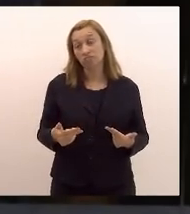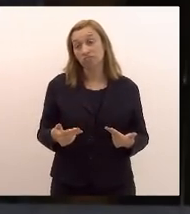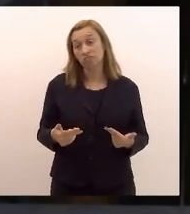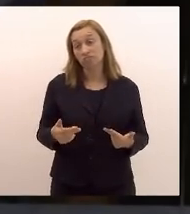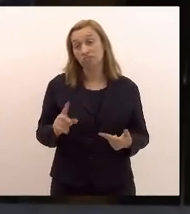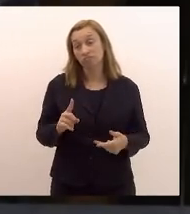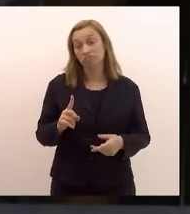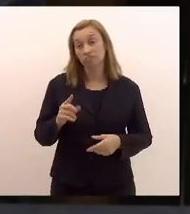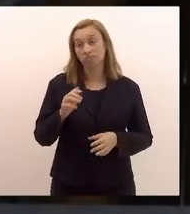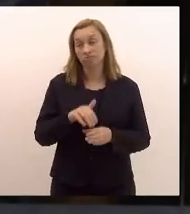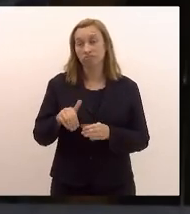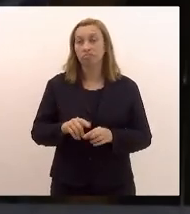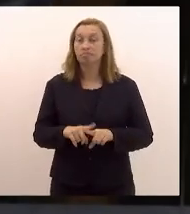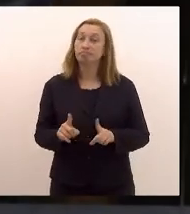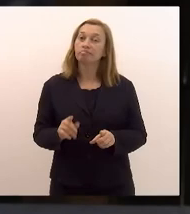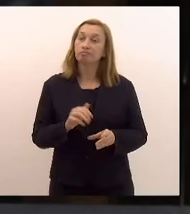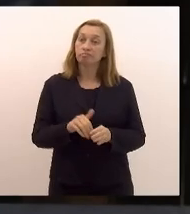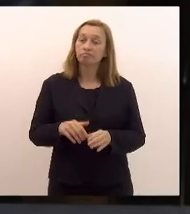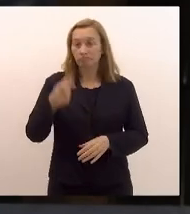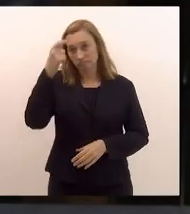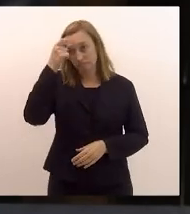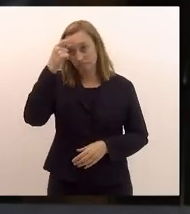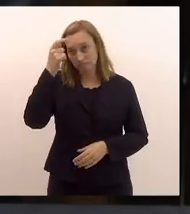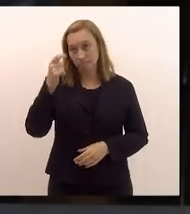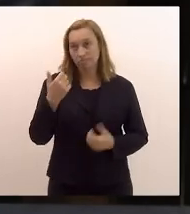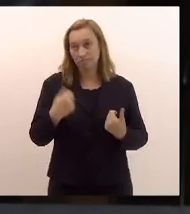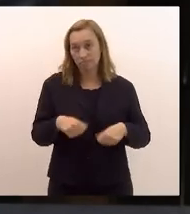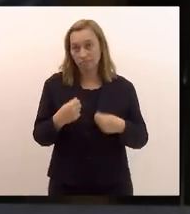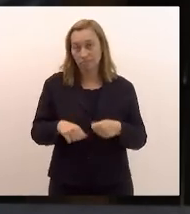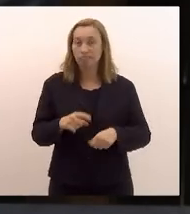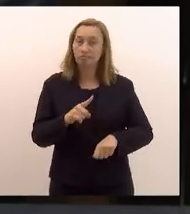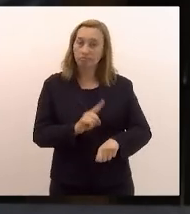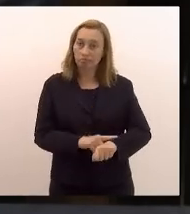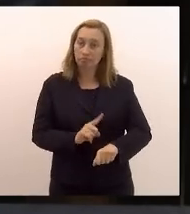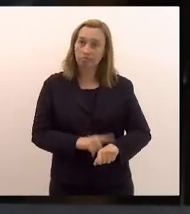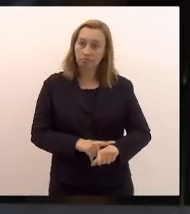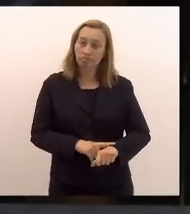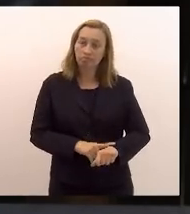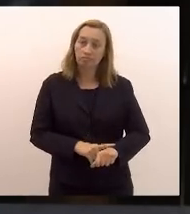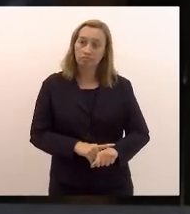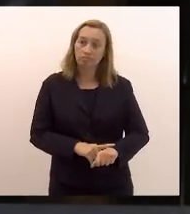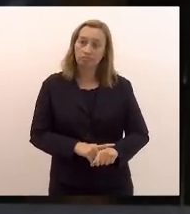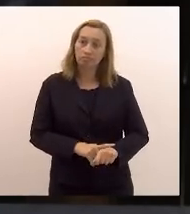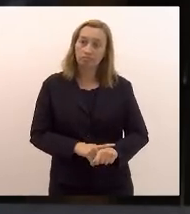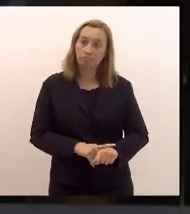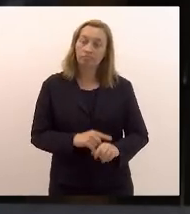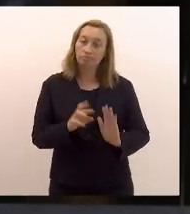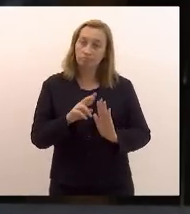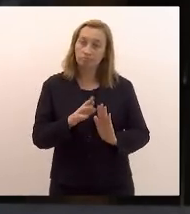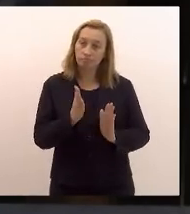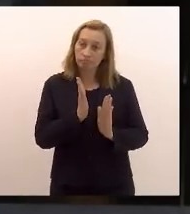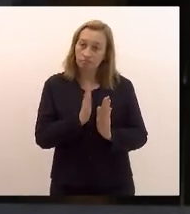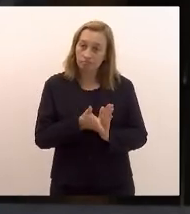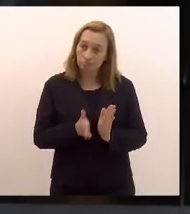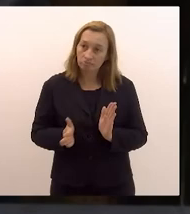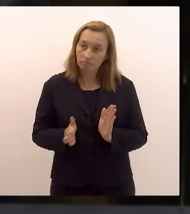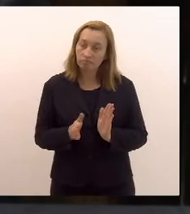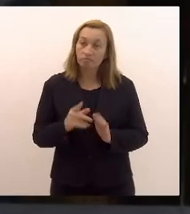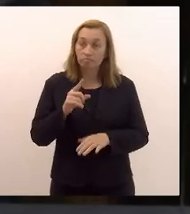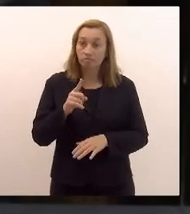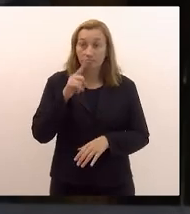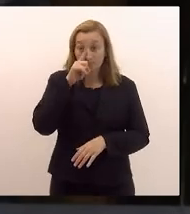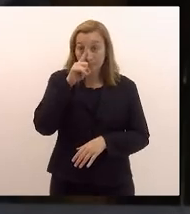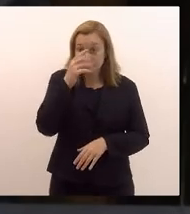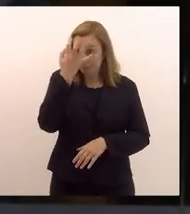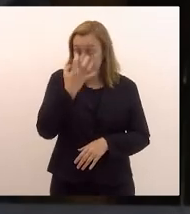normais eu não voltaria mas voltei com a consciência de que a gente precisava naquele momento de estabelecer a ordem que a gente correu o risco